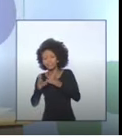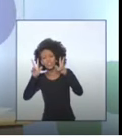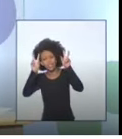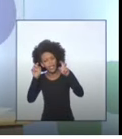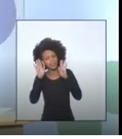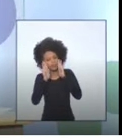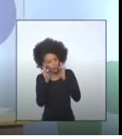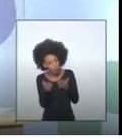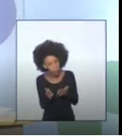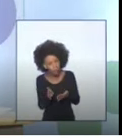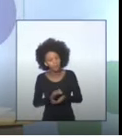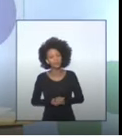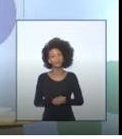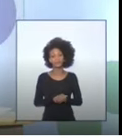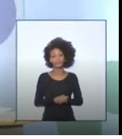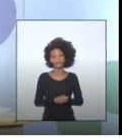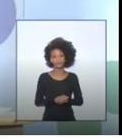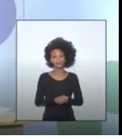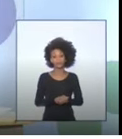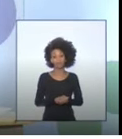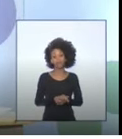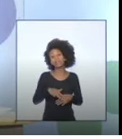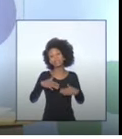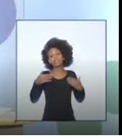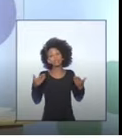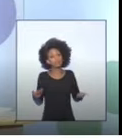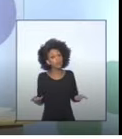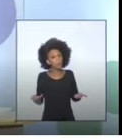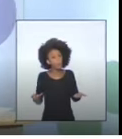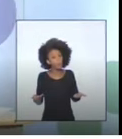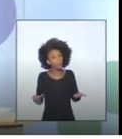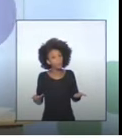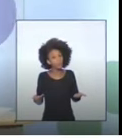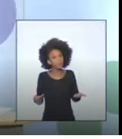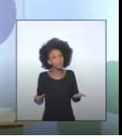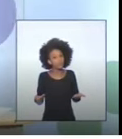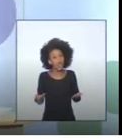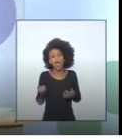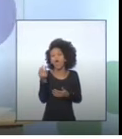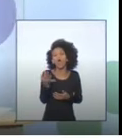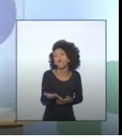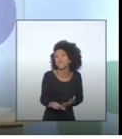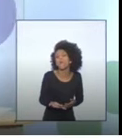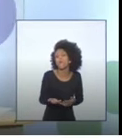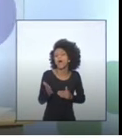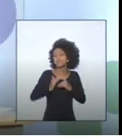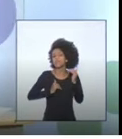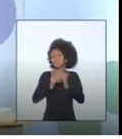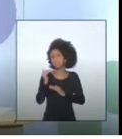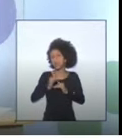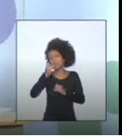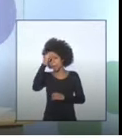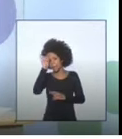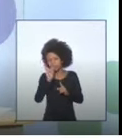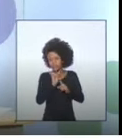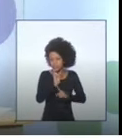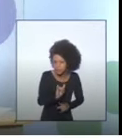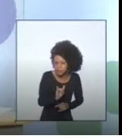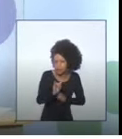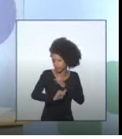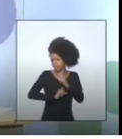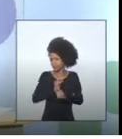sobre esse assunto. E aí, então, quais são as ações que nós podemos evitar o cyberbullying? Vamos falar um pouquinho